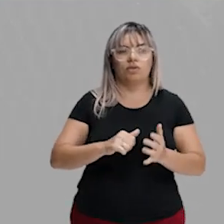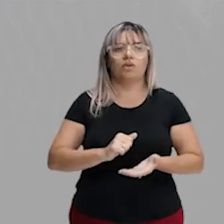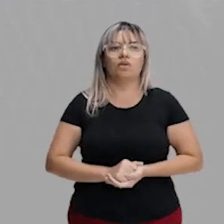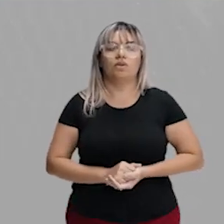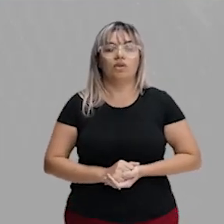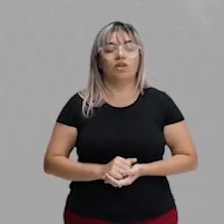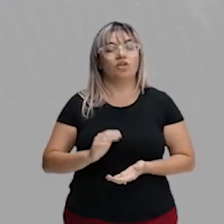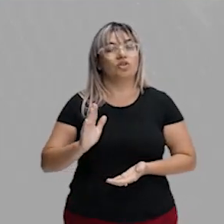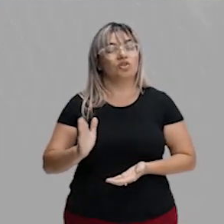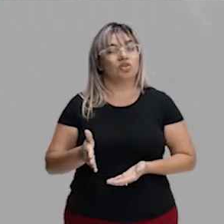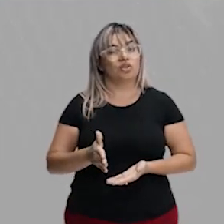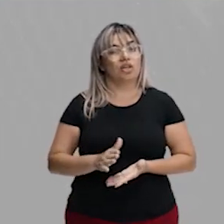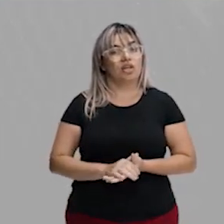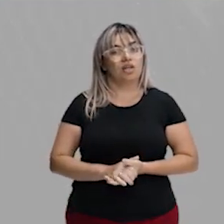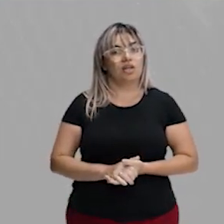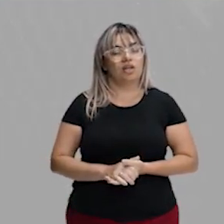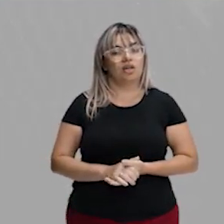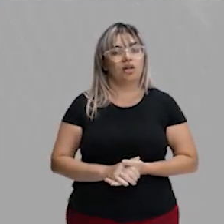o receptor